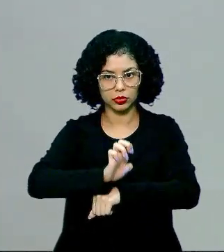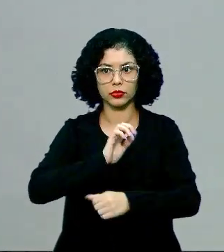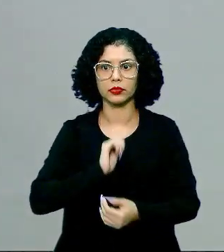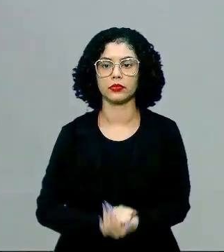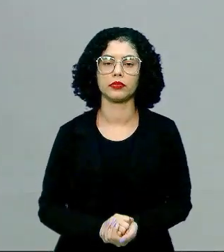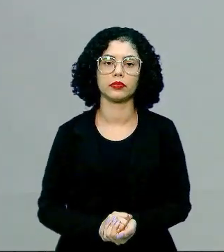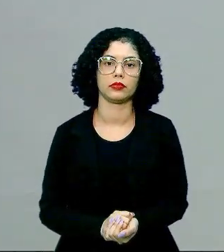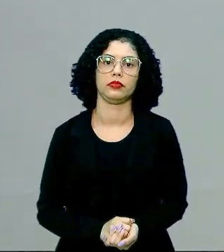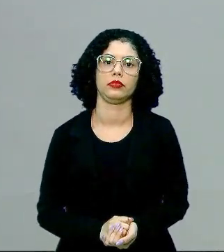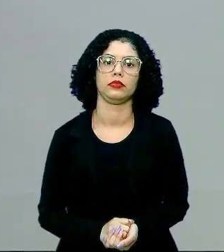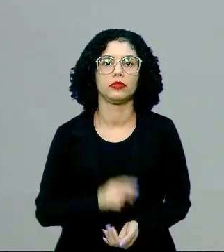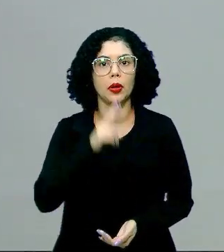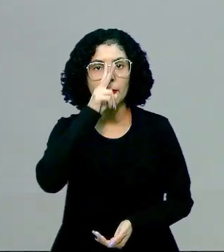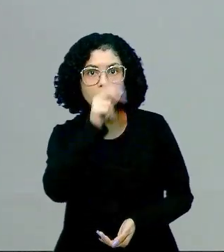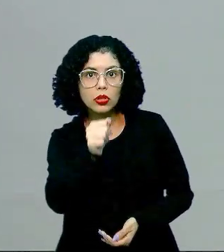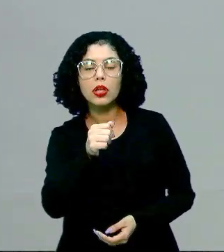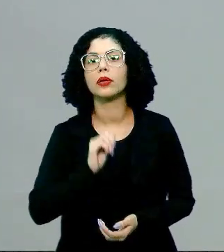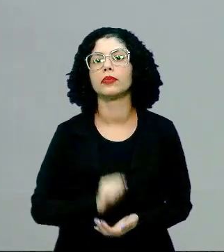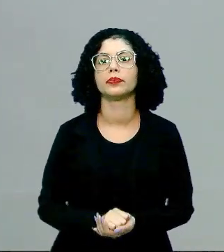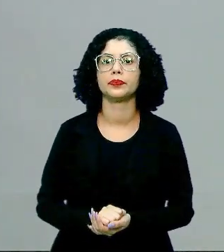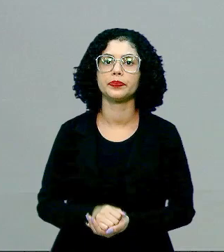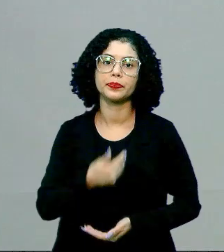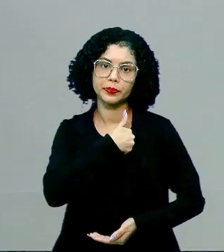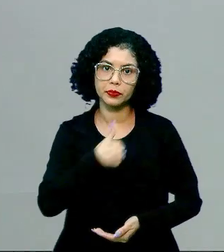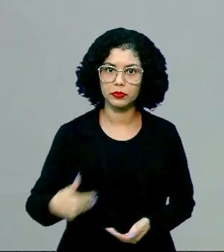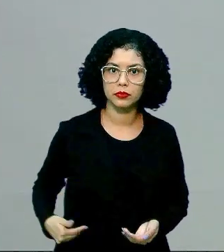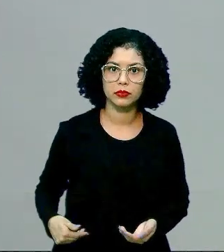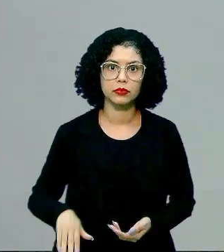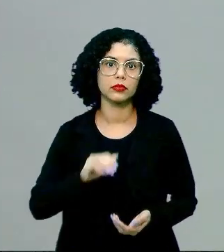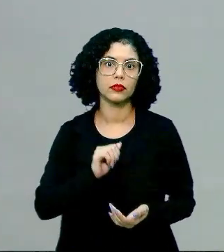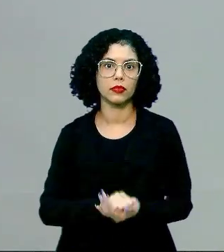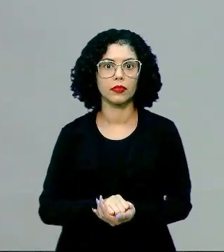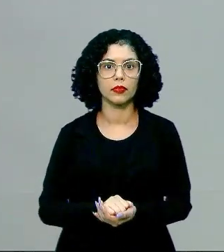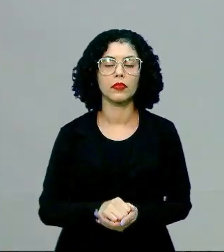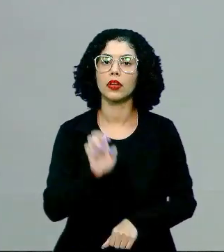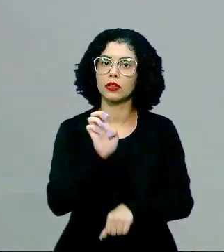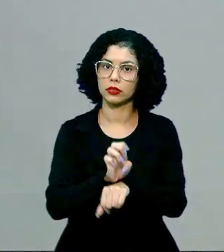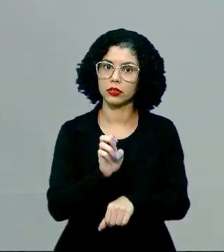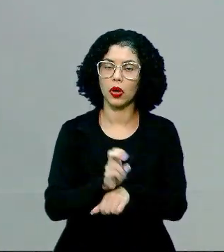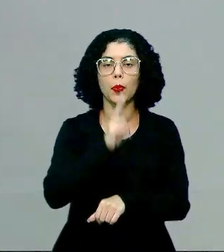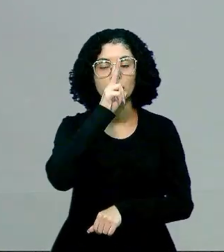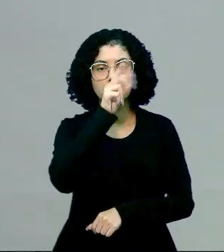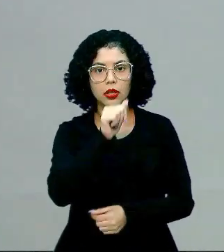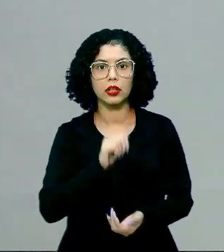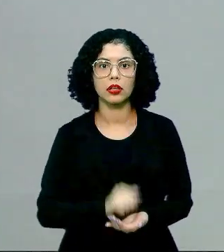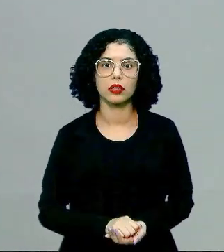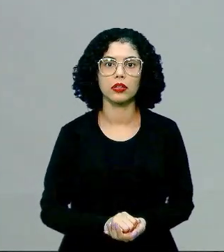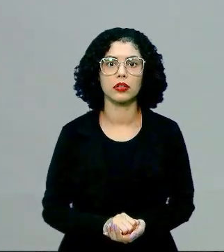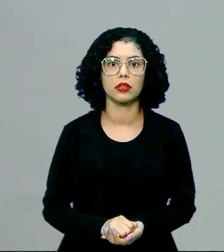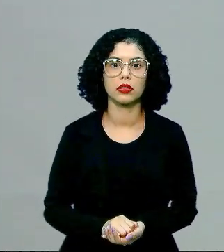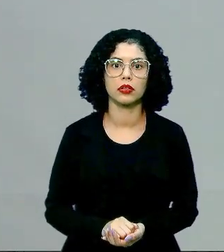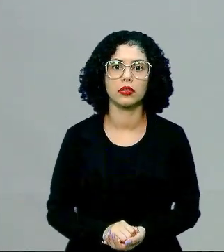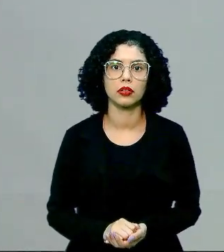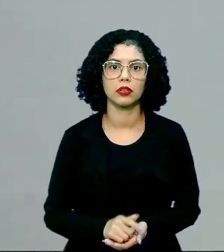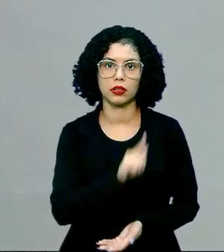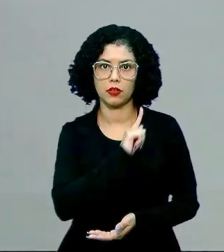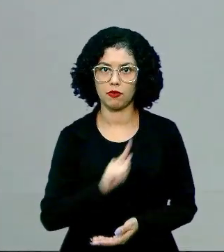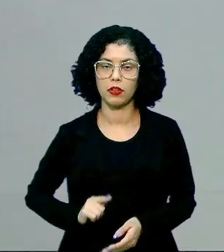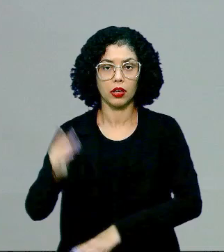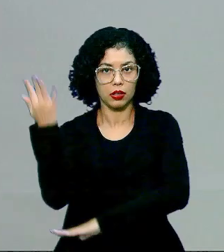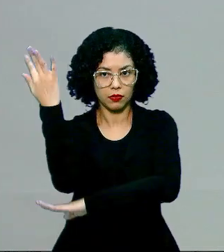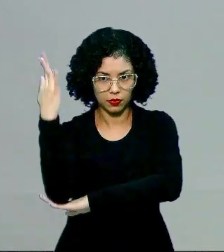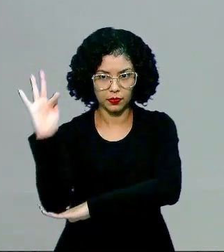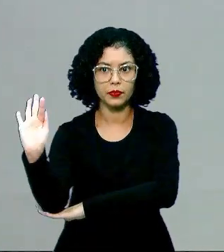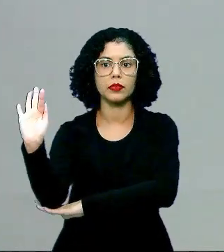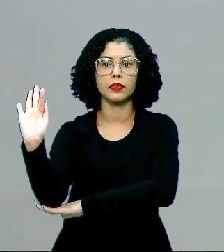aqui no Brasil, nós temos o poder público municipal, o poder público estadual e ainda temos um governo